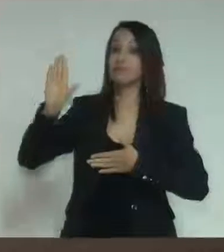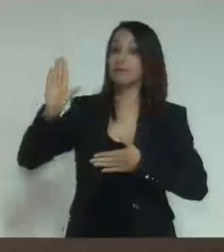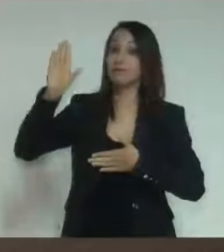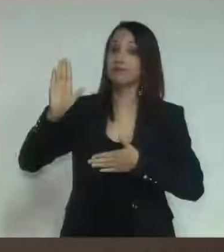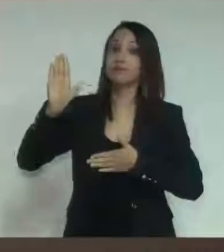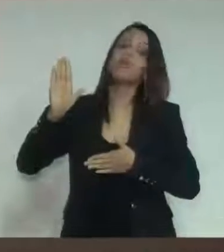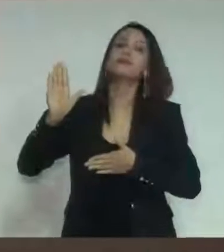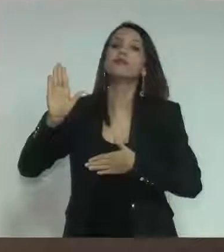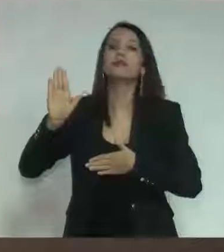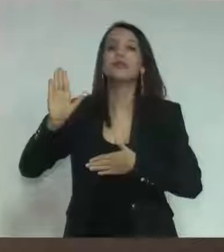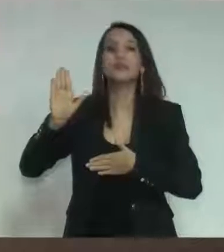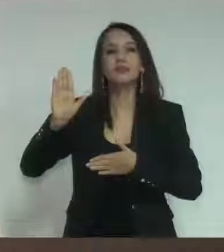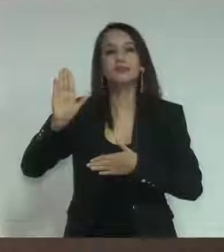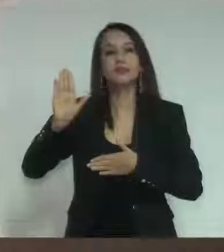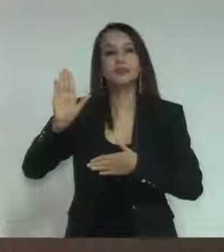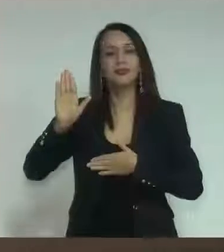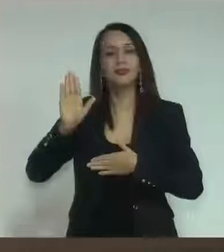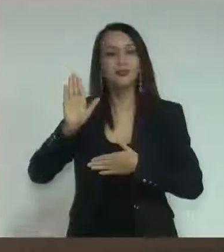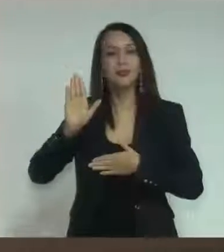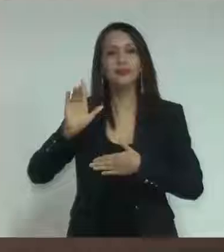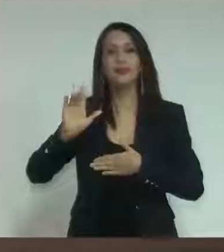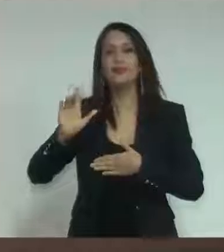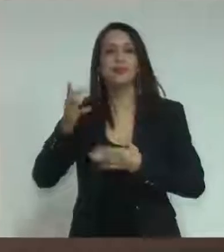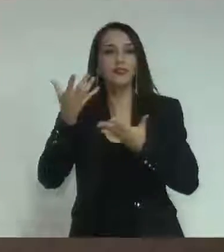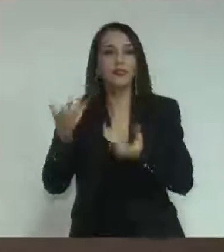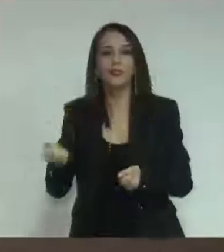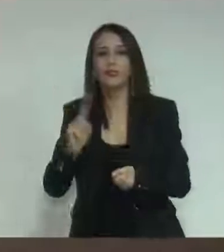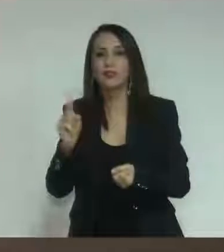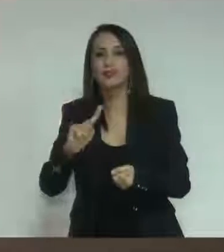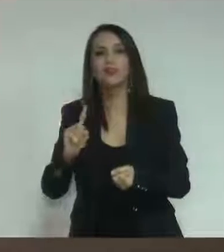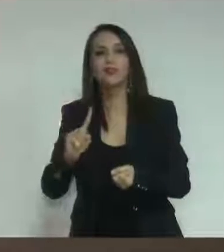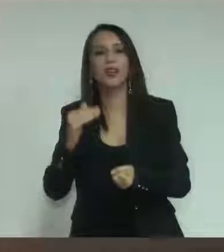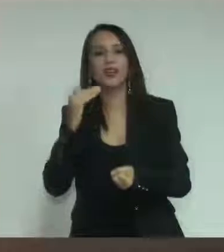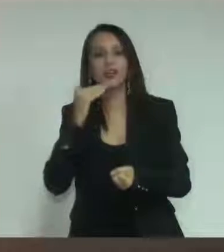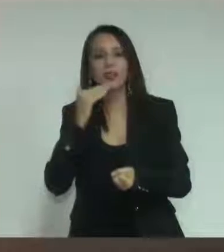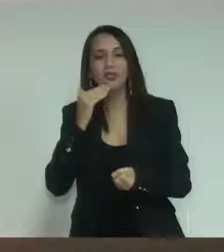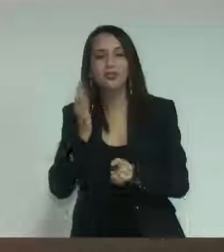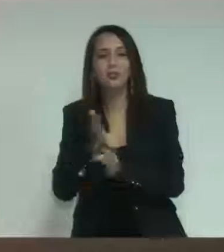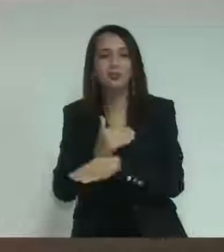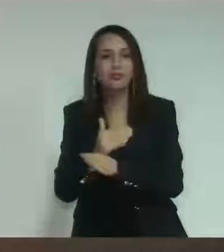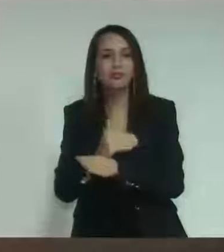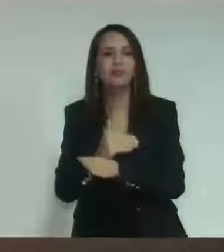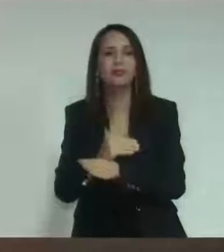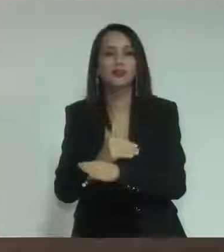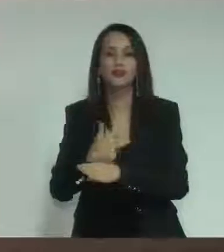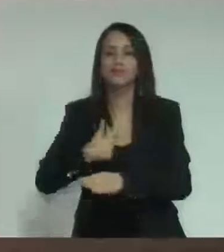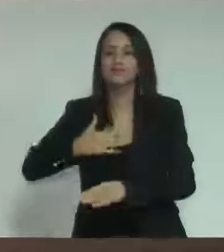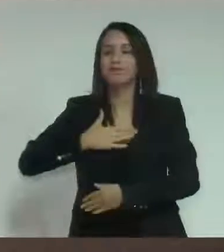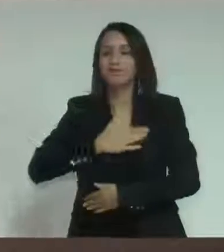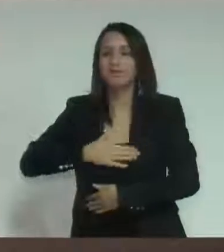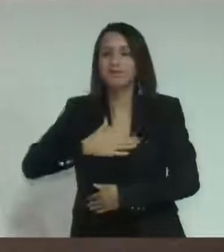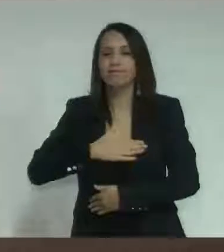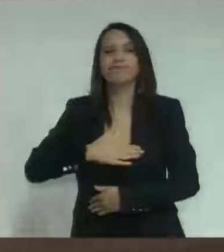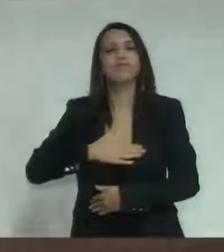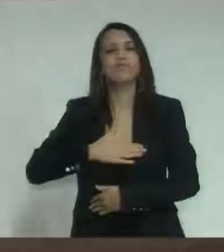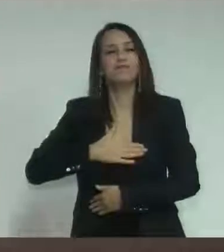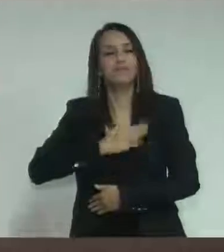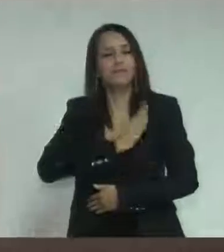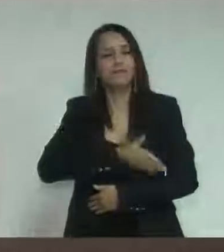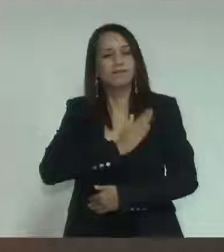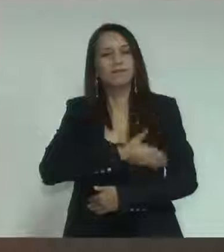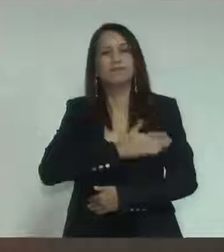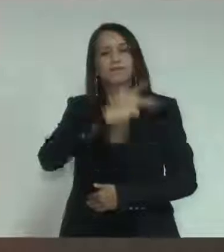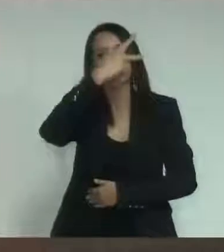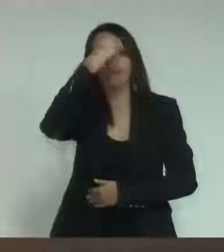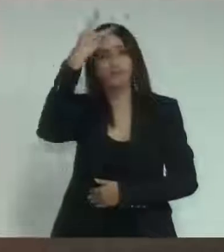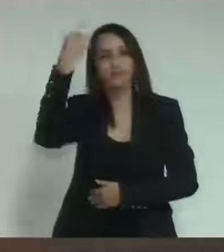claro que a derrota é culpa daquilo que não aceitou e não assumiu os defeitos. Então, desejo do fundo do meu coração que a